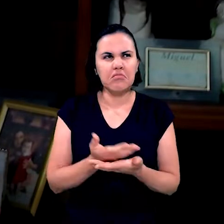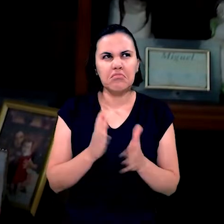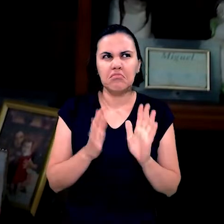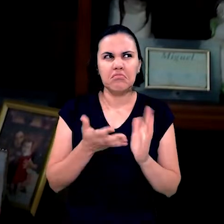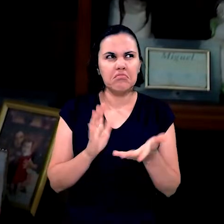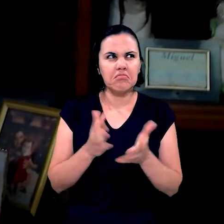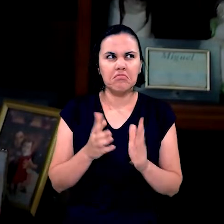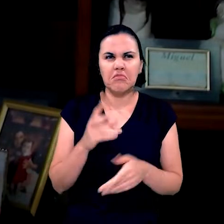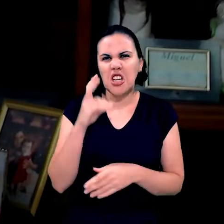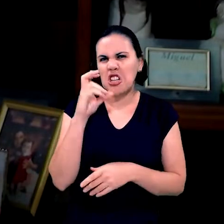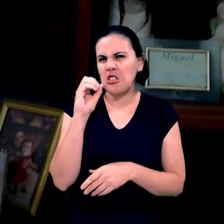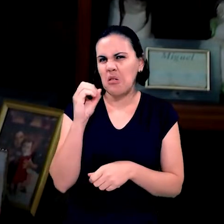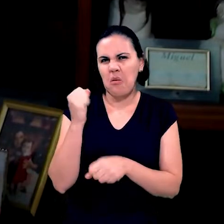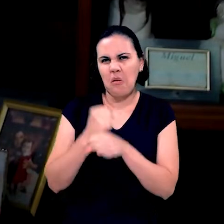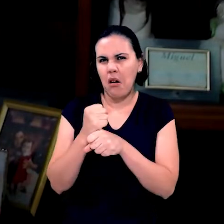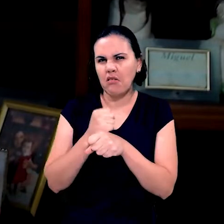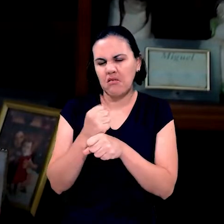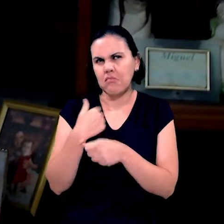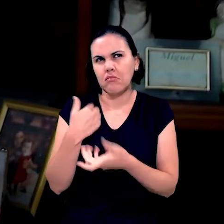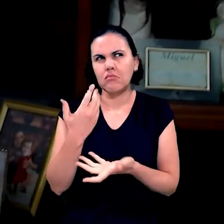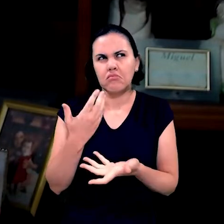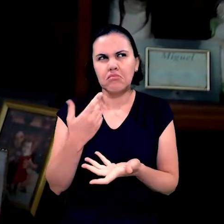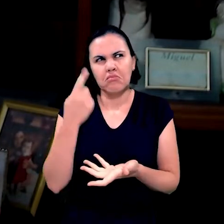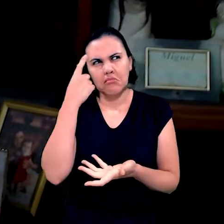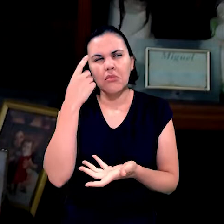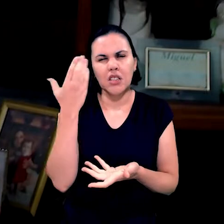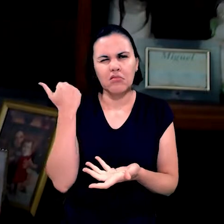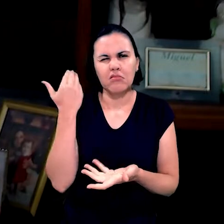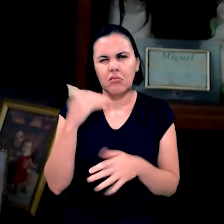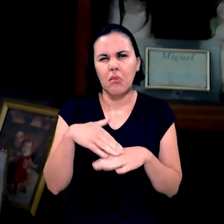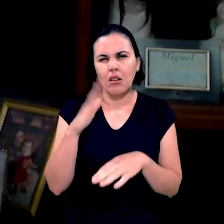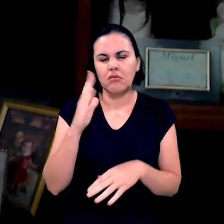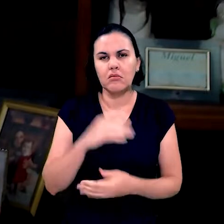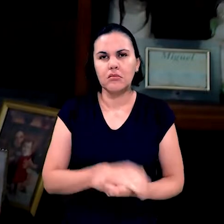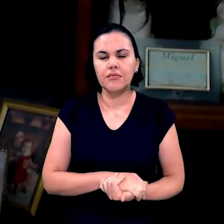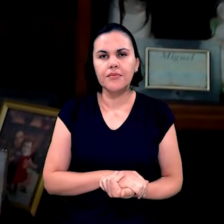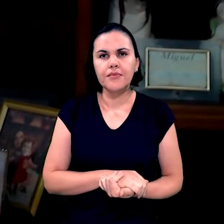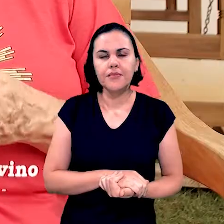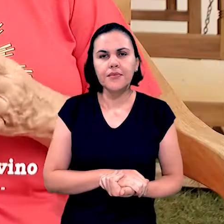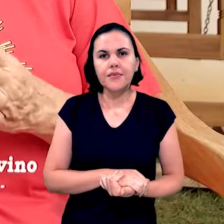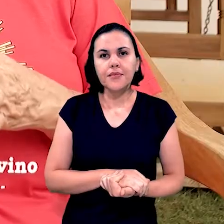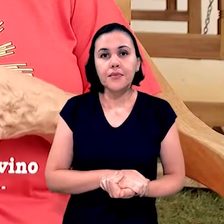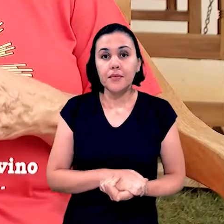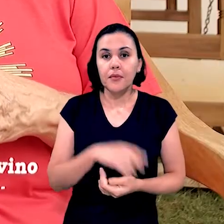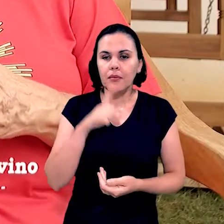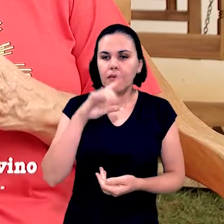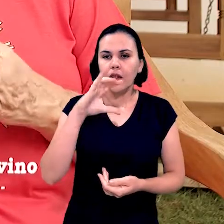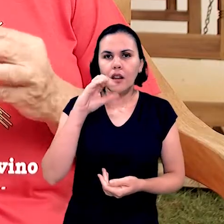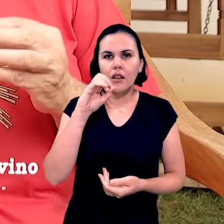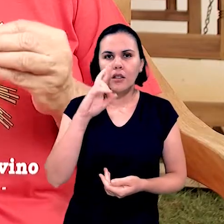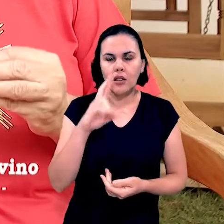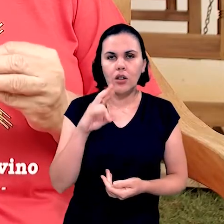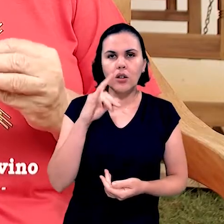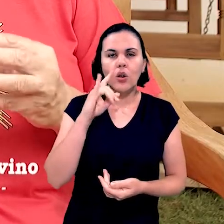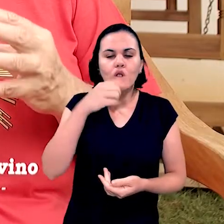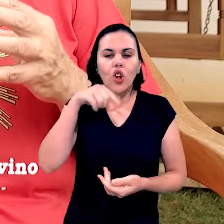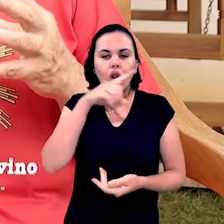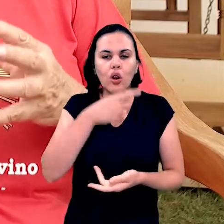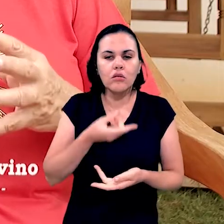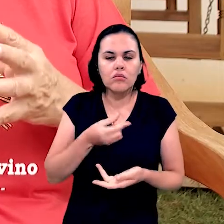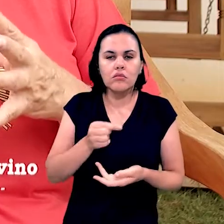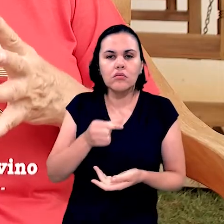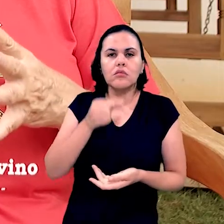acredito que há mais de 50 anos. Acredito que bem mais que isso, né? E o licor a